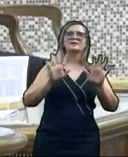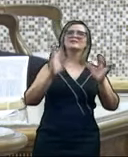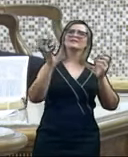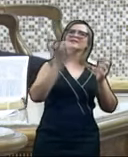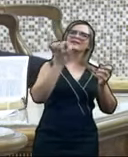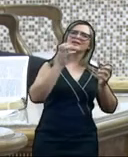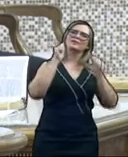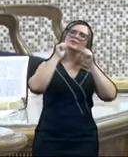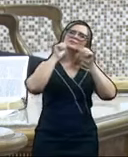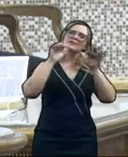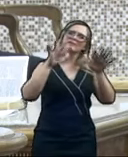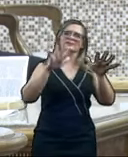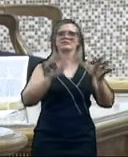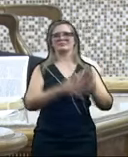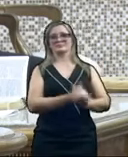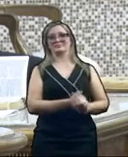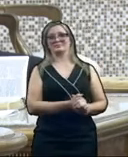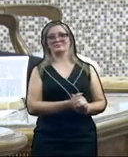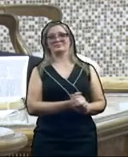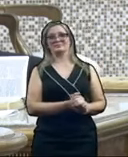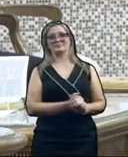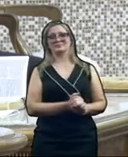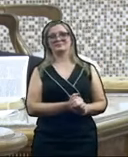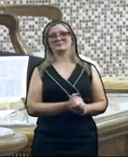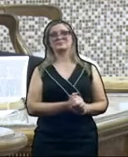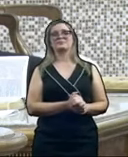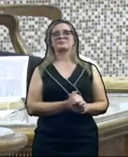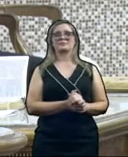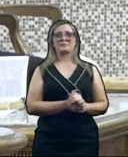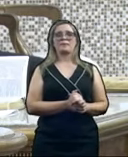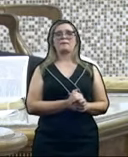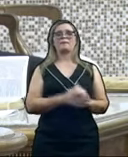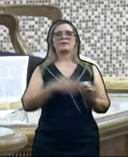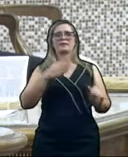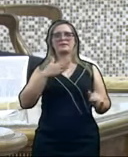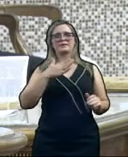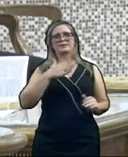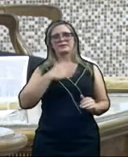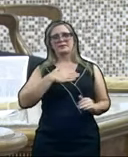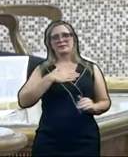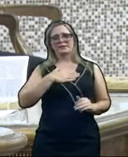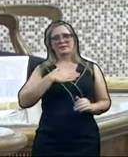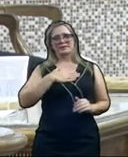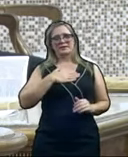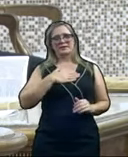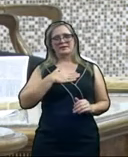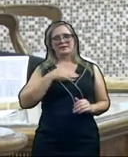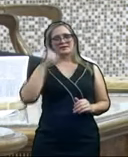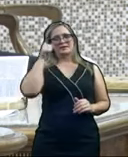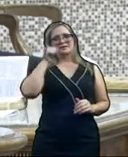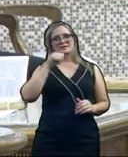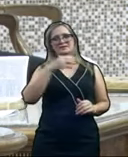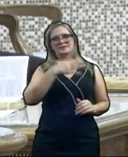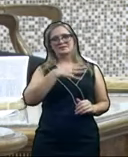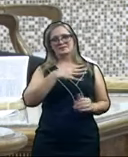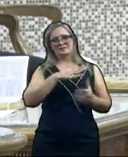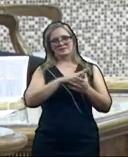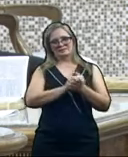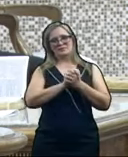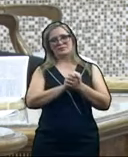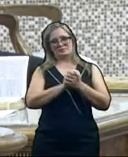Olá eu sou o cara aqui as minhas mulheres de brigam por minha conta e eu deixa elas brigarem e não entro com